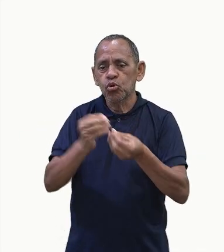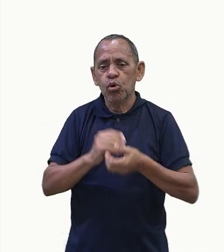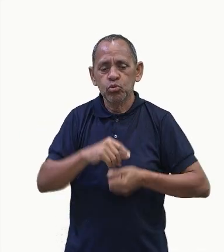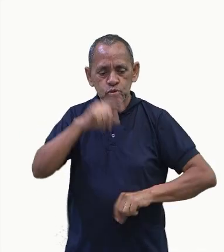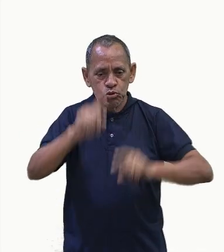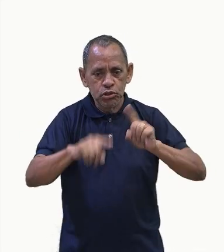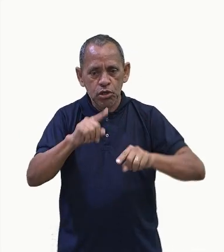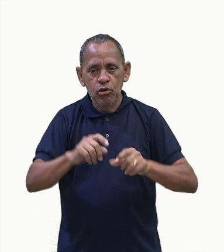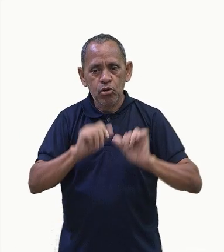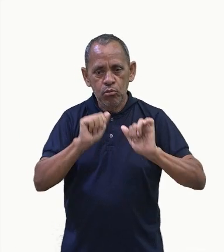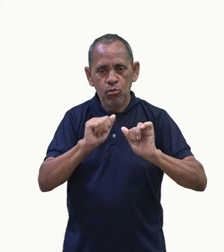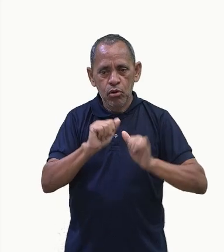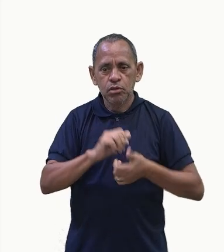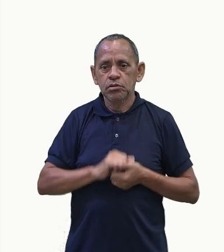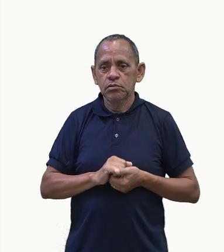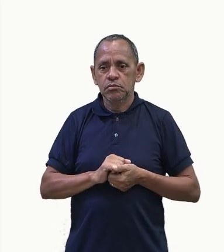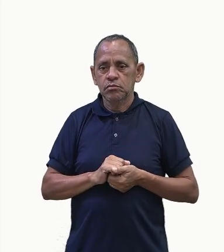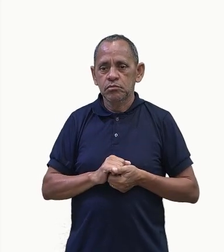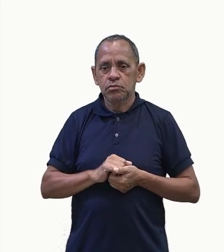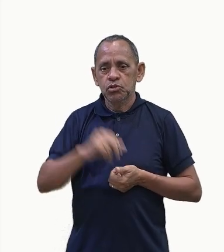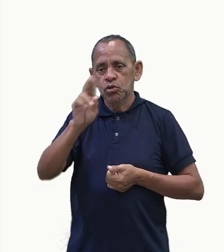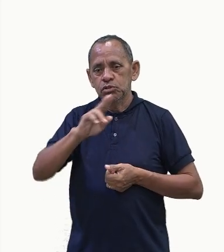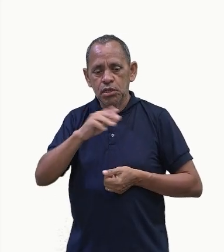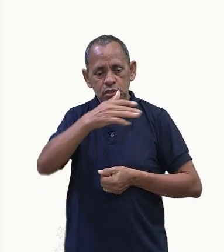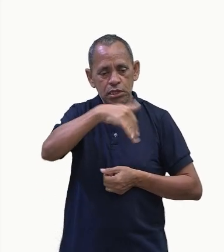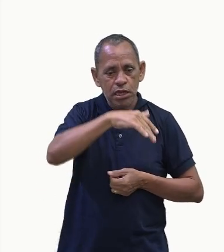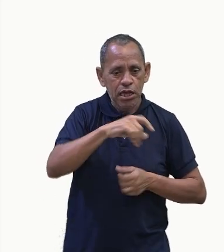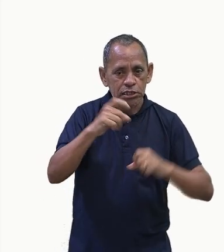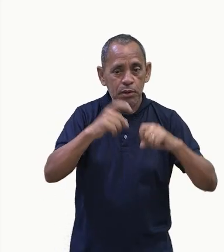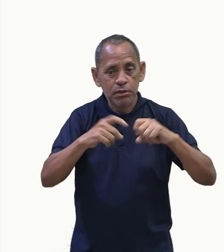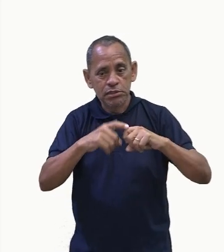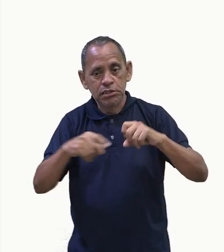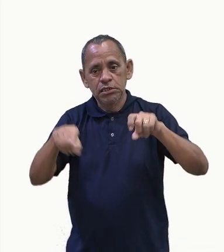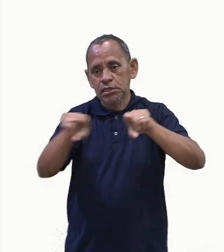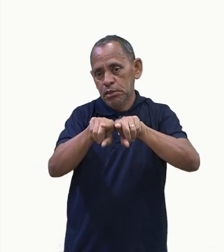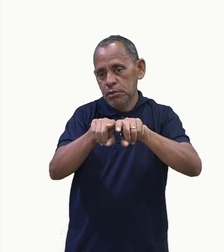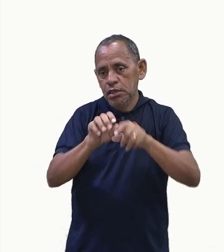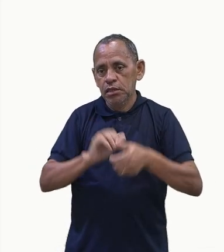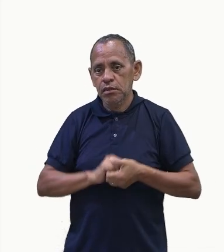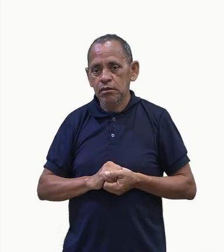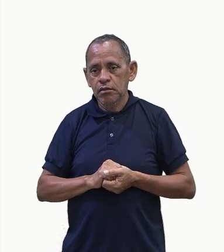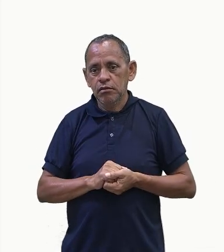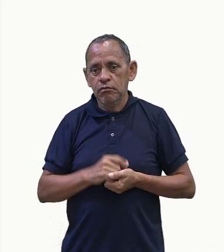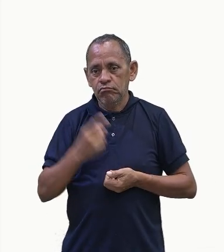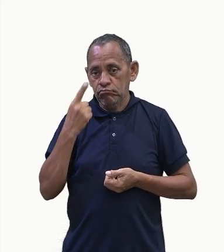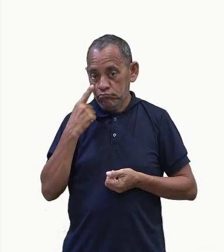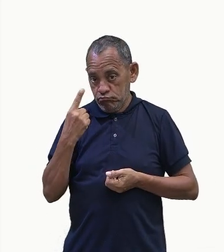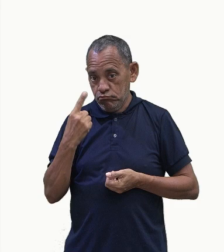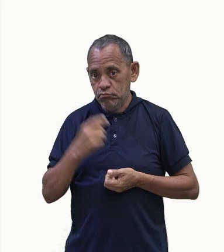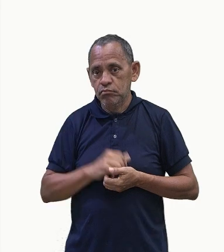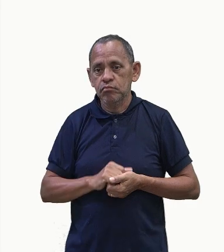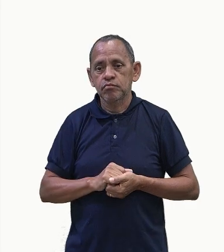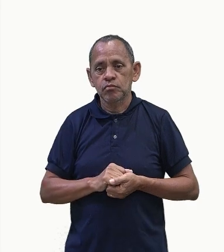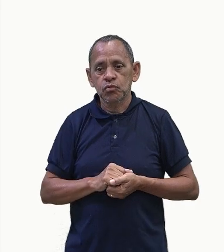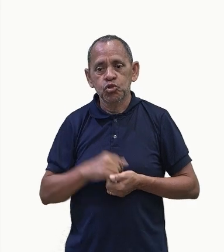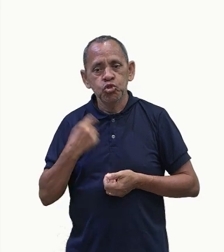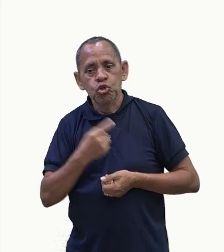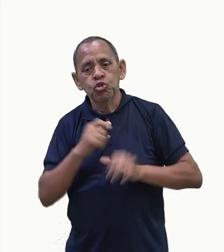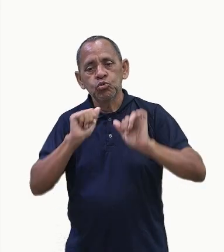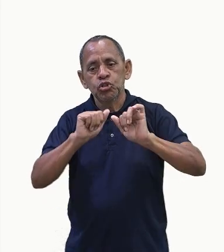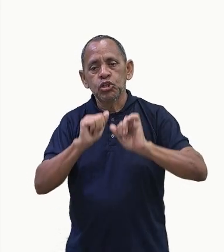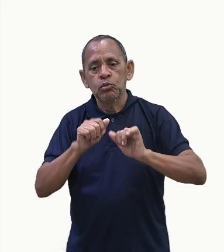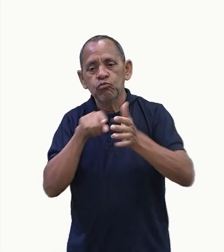elas podem ser aplicadas, então, em áreas da medicina, vejam só, onde a gente pode, então, verificar